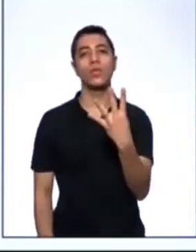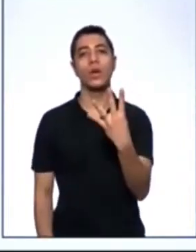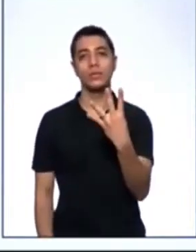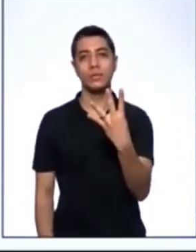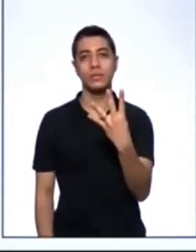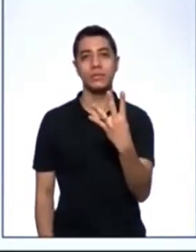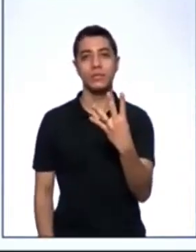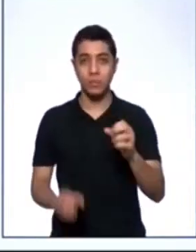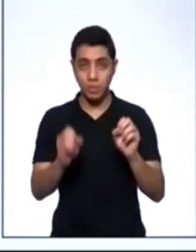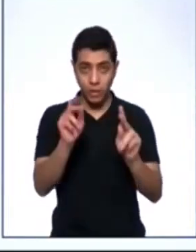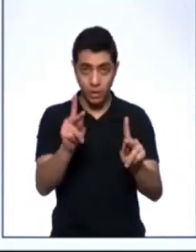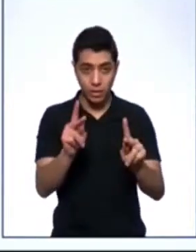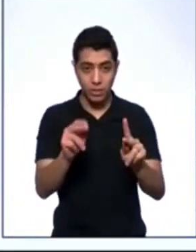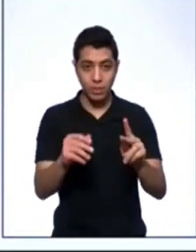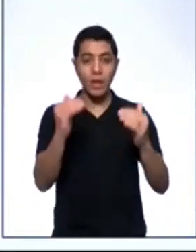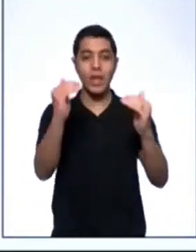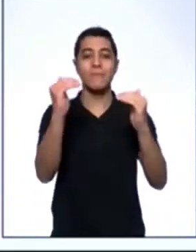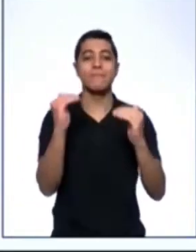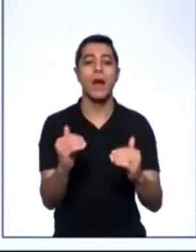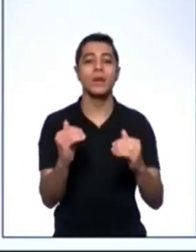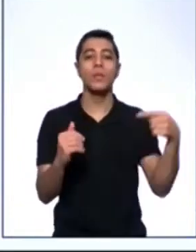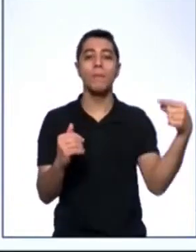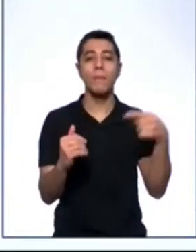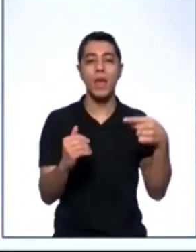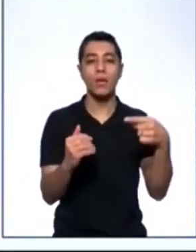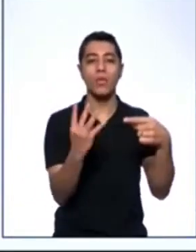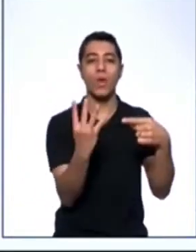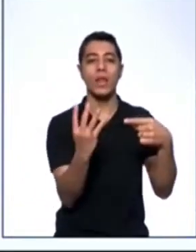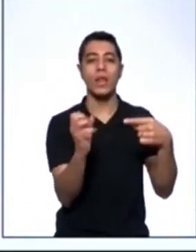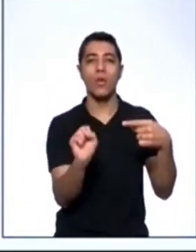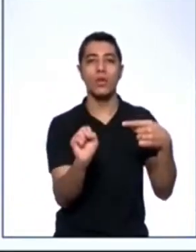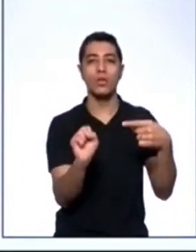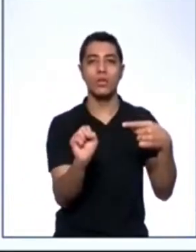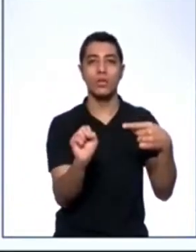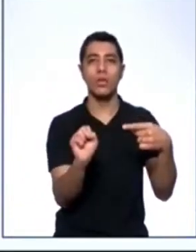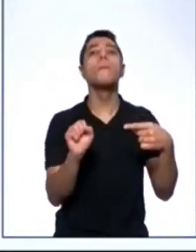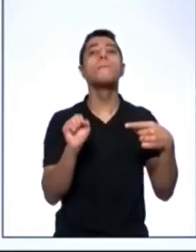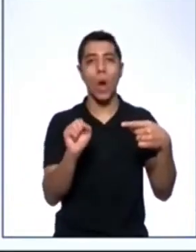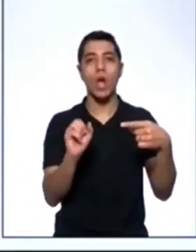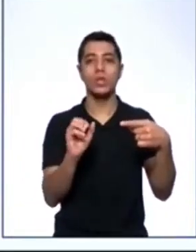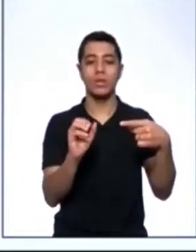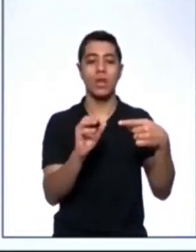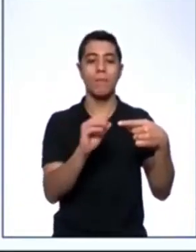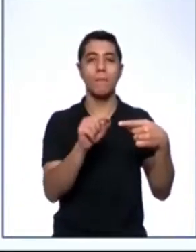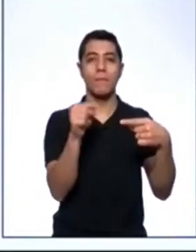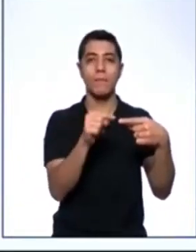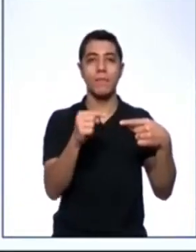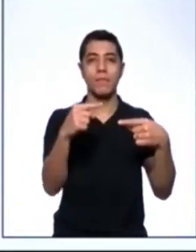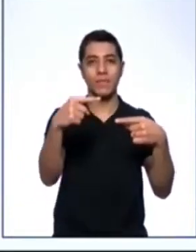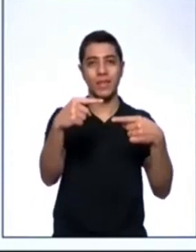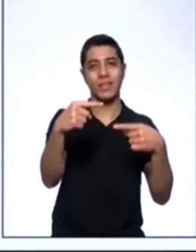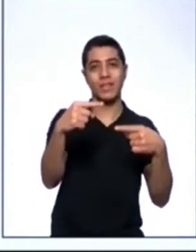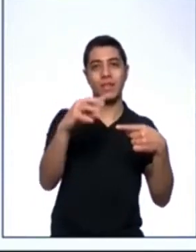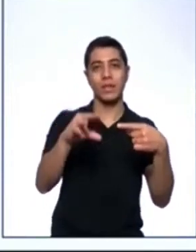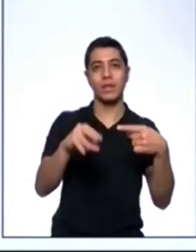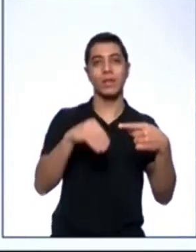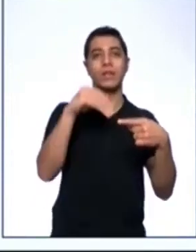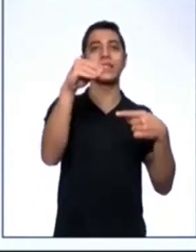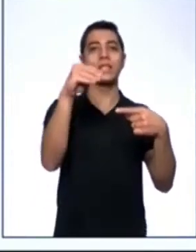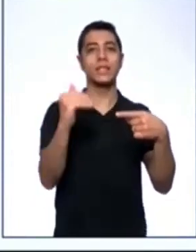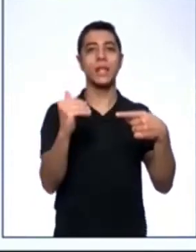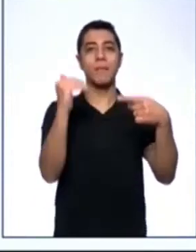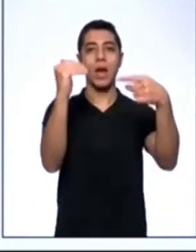numerador Tá tudo bem Tá tudo tranquilo aí você multiplica em Cruz Olha só duas vezes 18